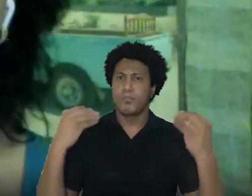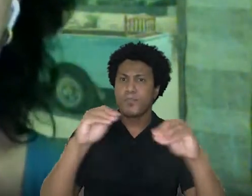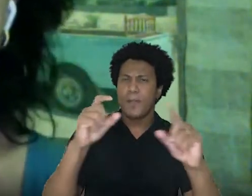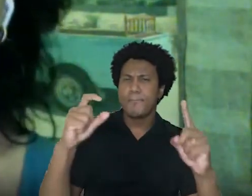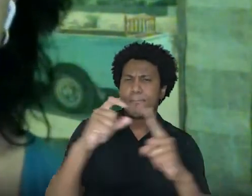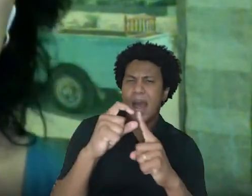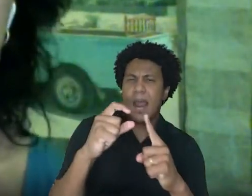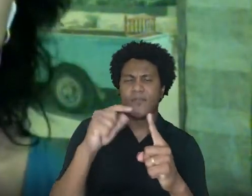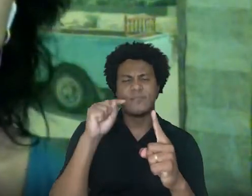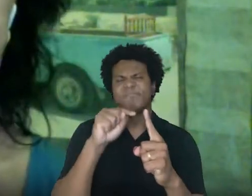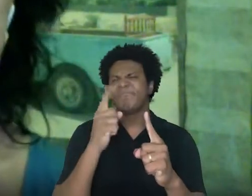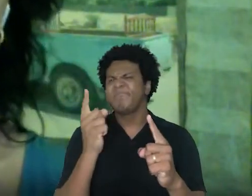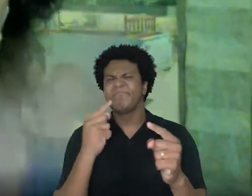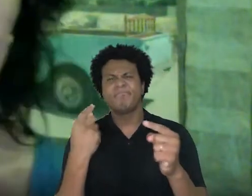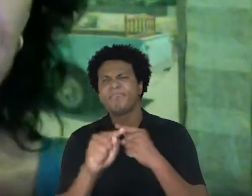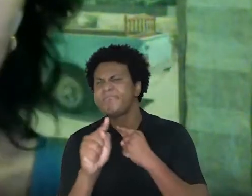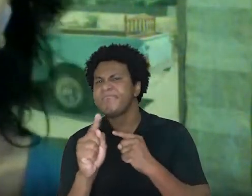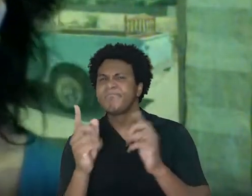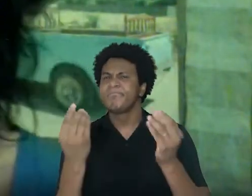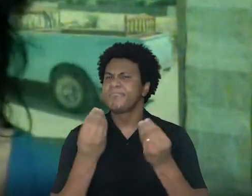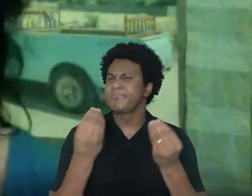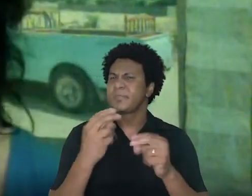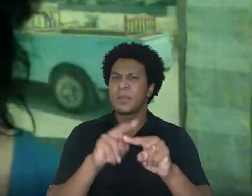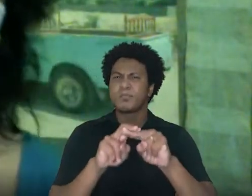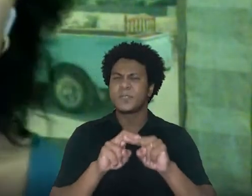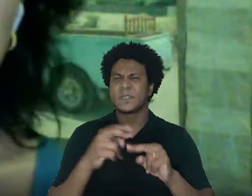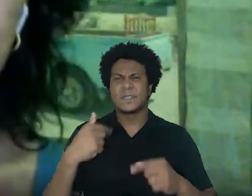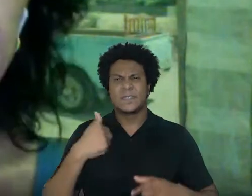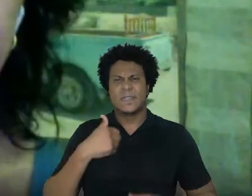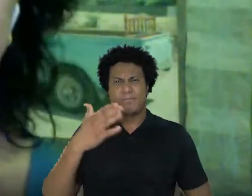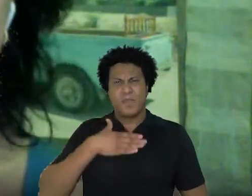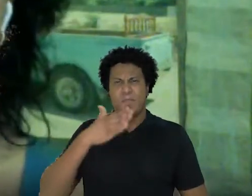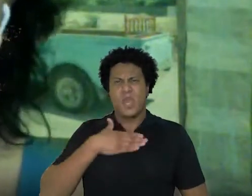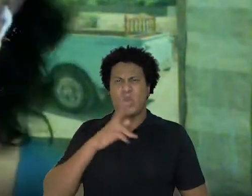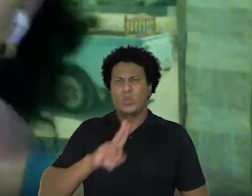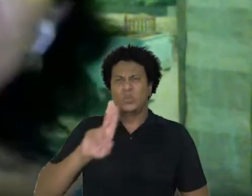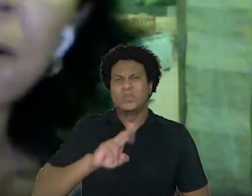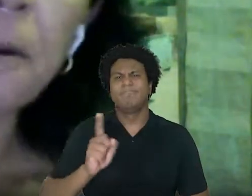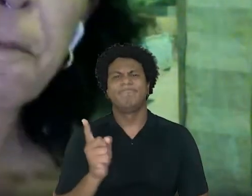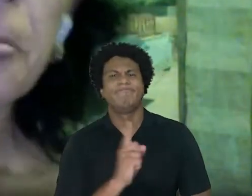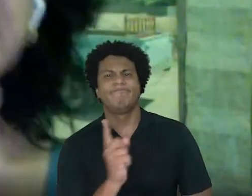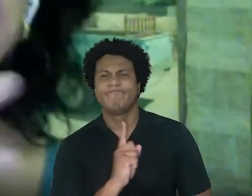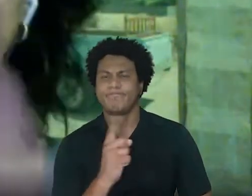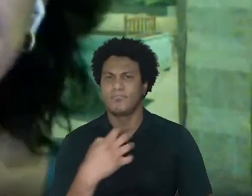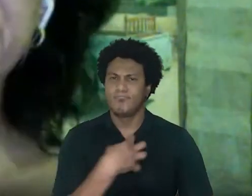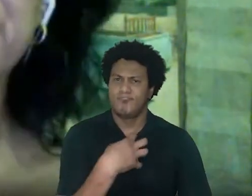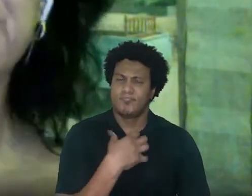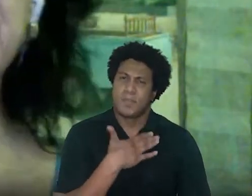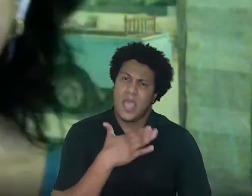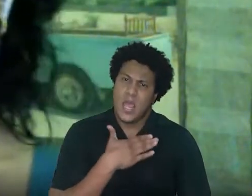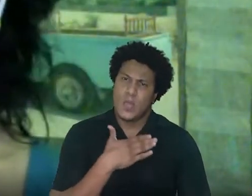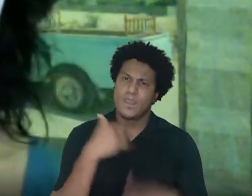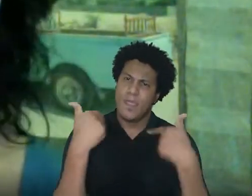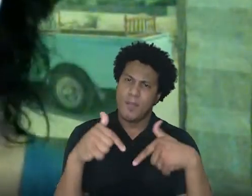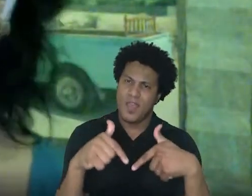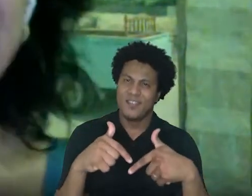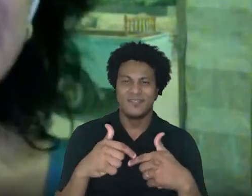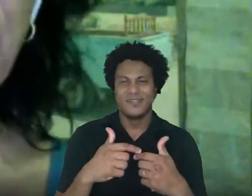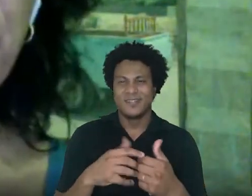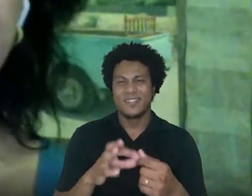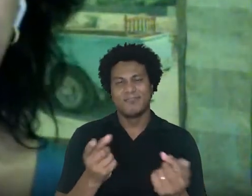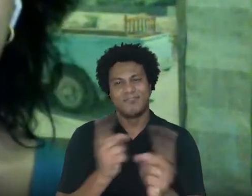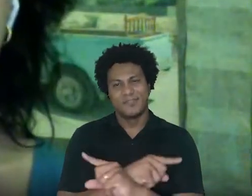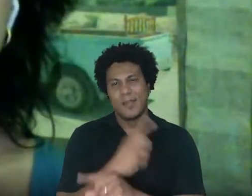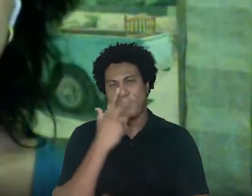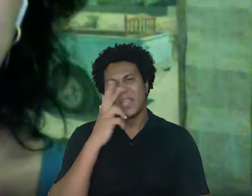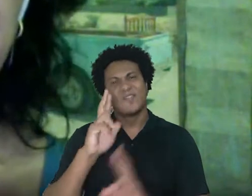poder dialogar de novo essa coisa dialógica com o roteirista, de que, olha, essa palavra que você usou aqui não está legal